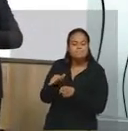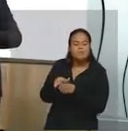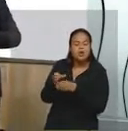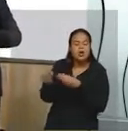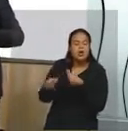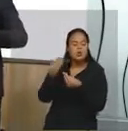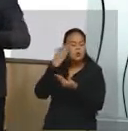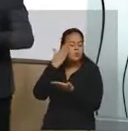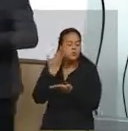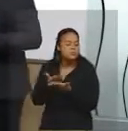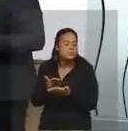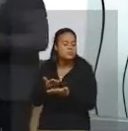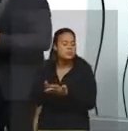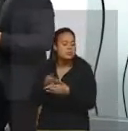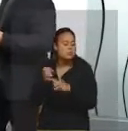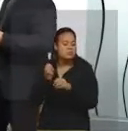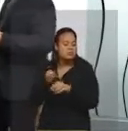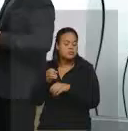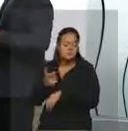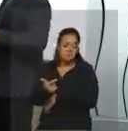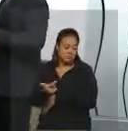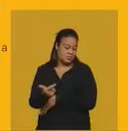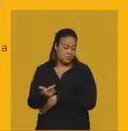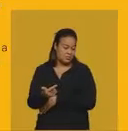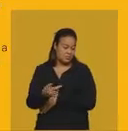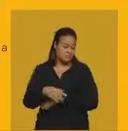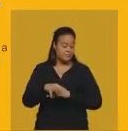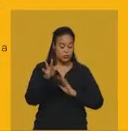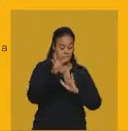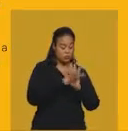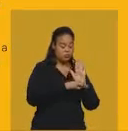que ela vive. Próxima pergunta.